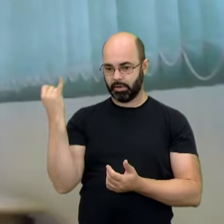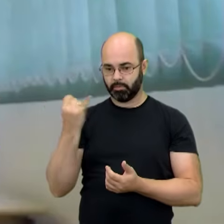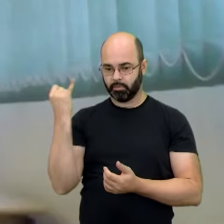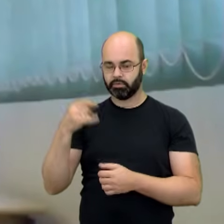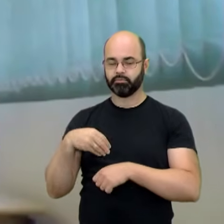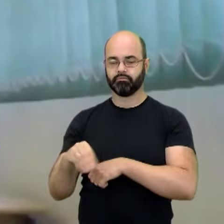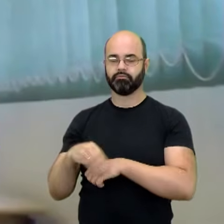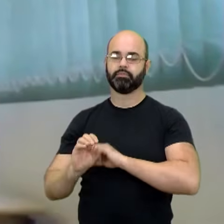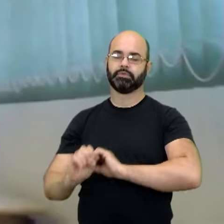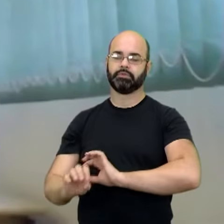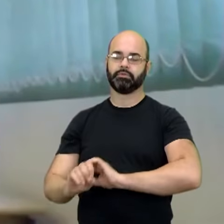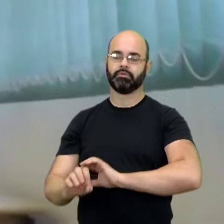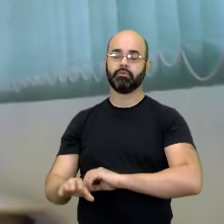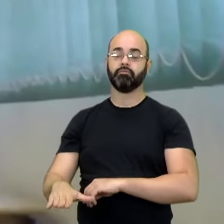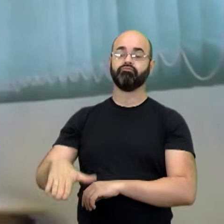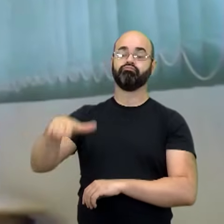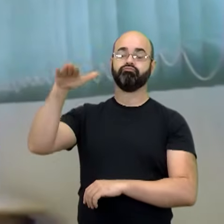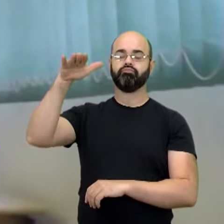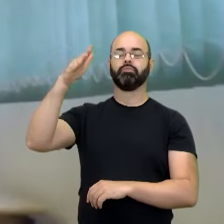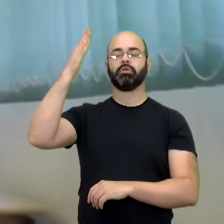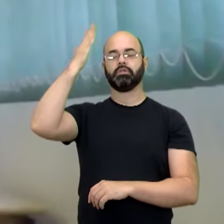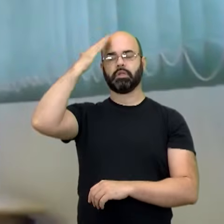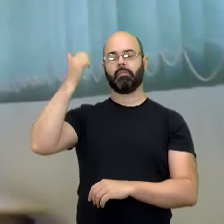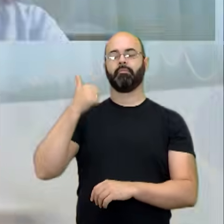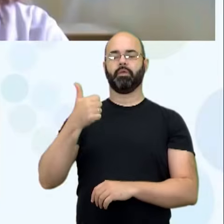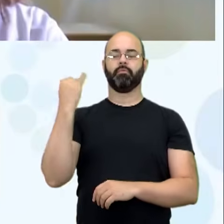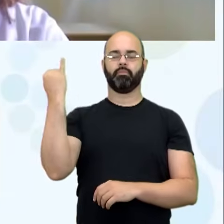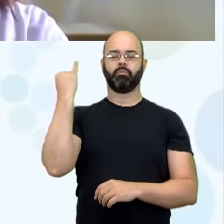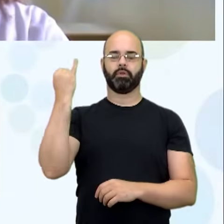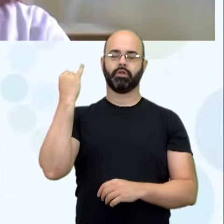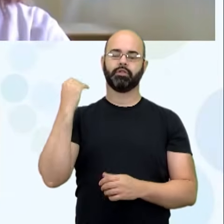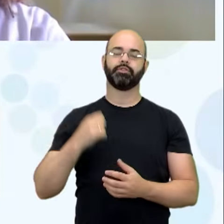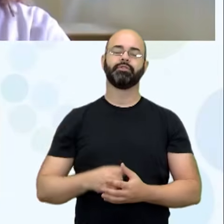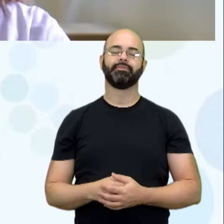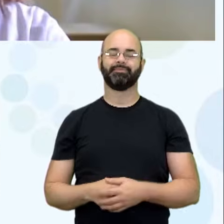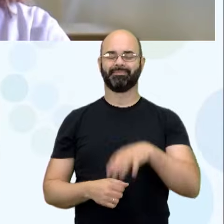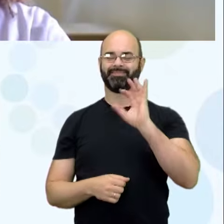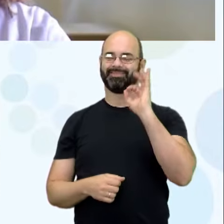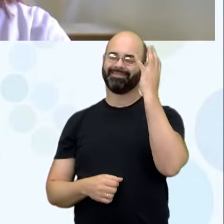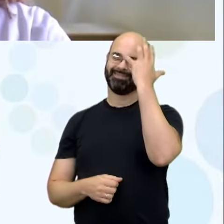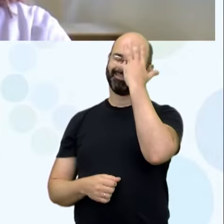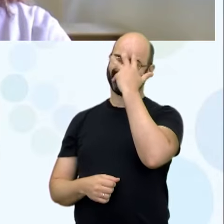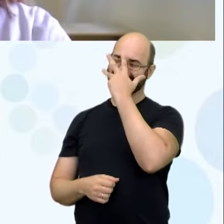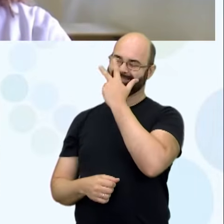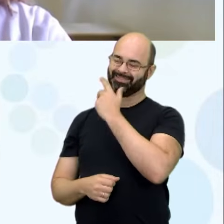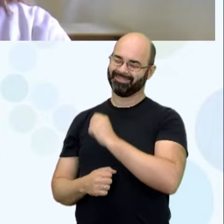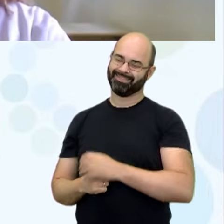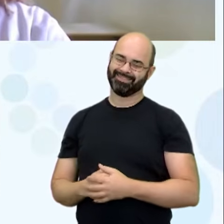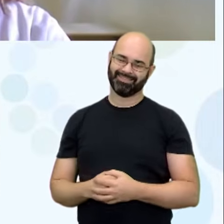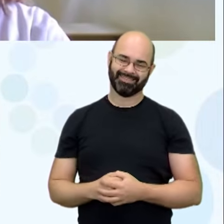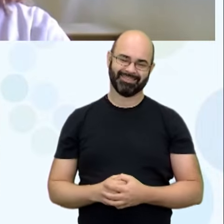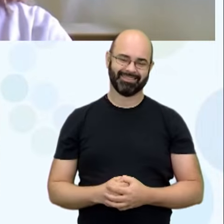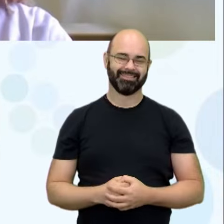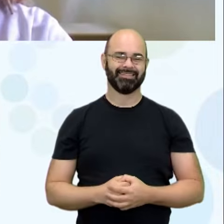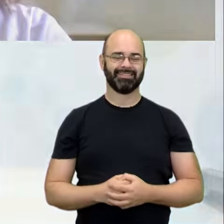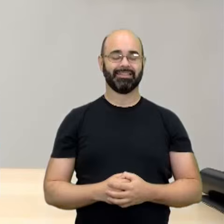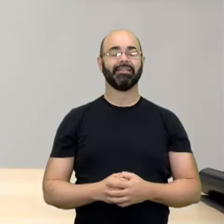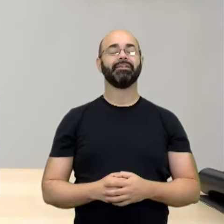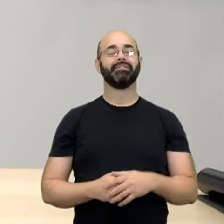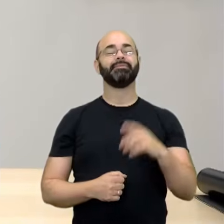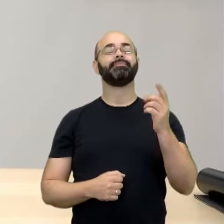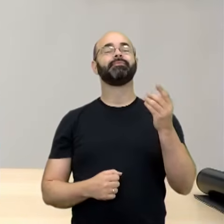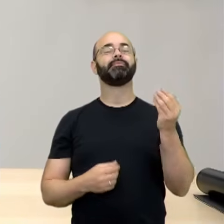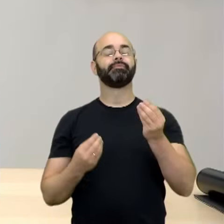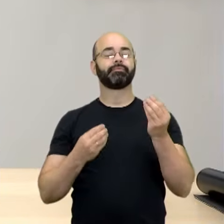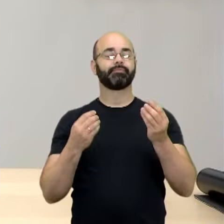sua importância. É isso. Que linda. E sabe que ela falou uma coisa muito importante, né, Elaine? Acho que talvez você vai até querer comentar sobre isso,